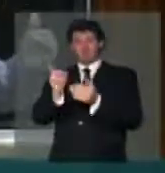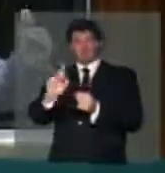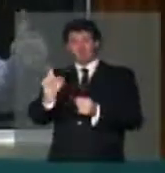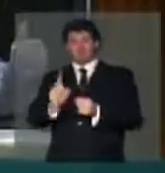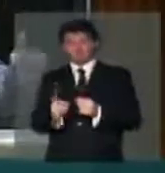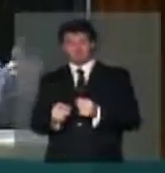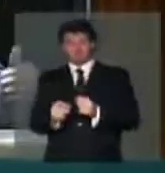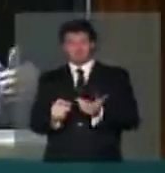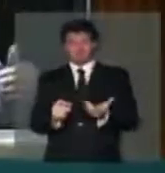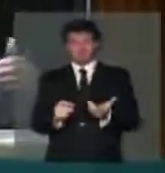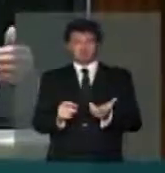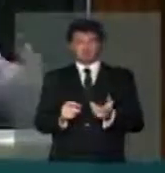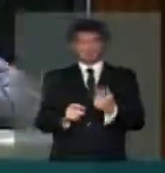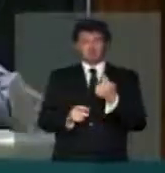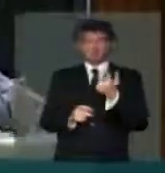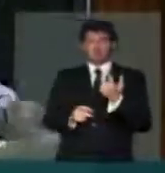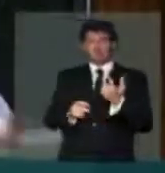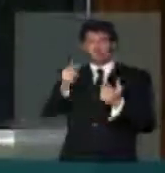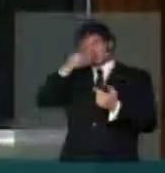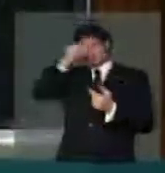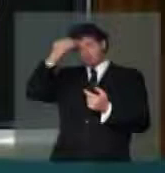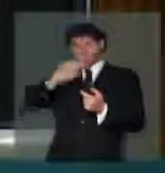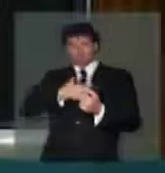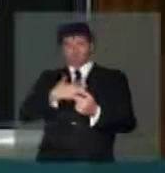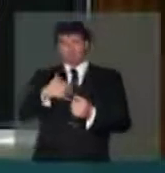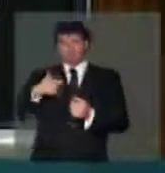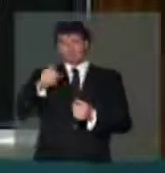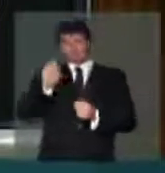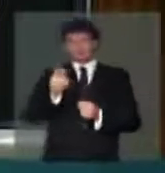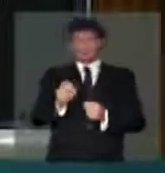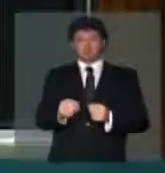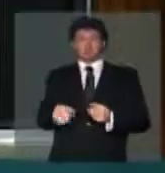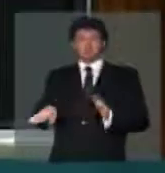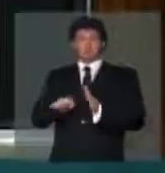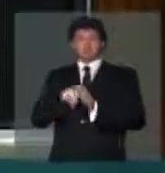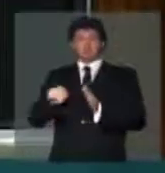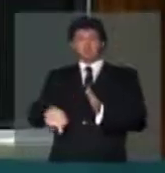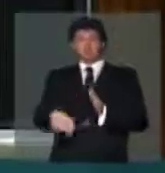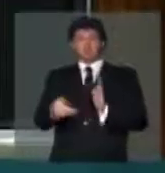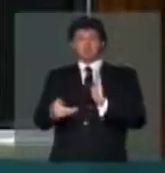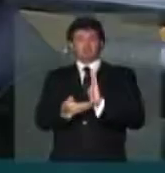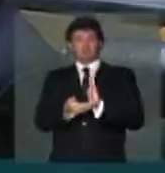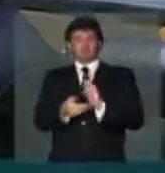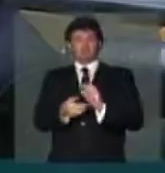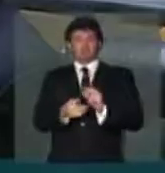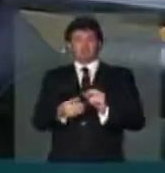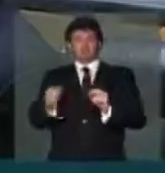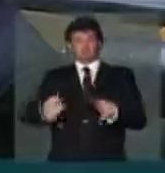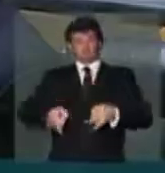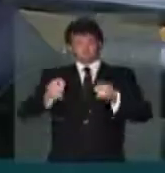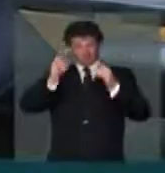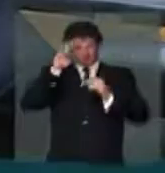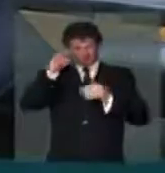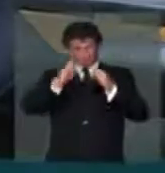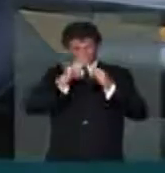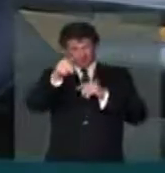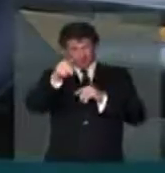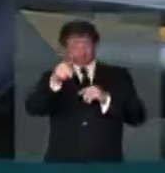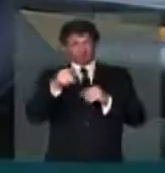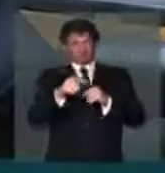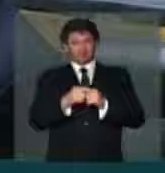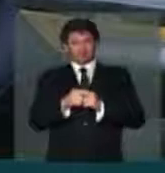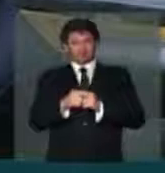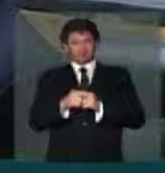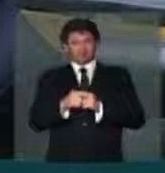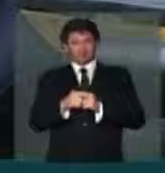verdade. Uma sobrinha minha, com 5 anos, veio aqui para casa, lá no prédio que Vossa Excelência mora, que